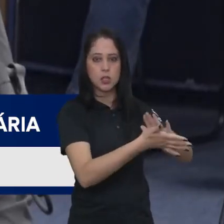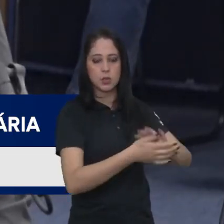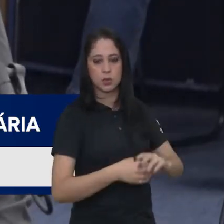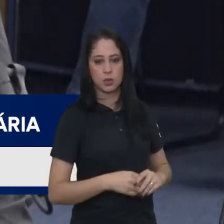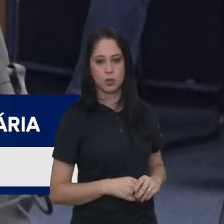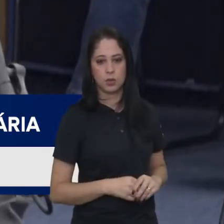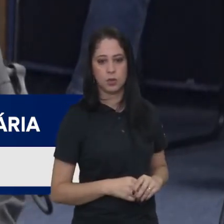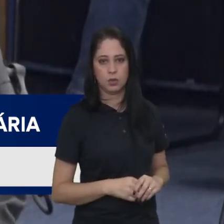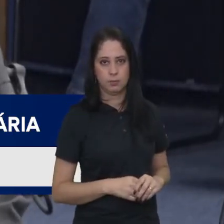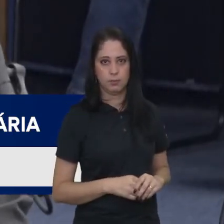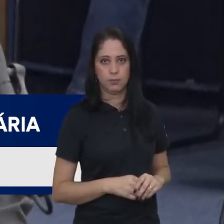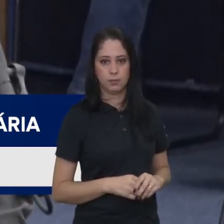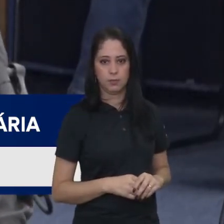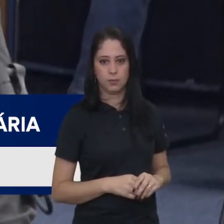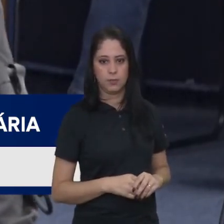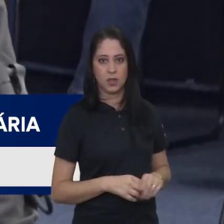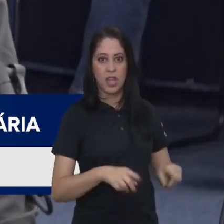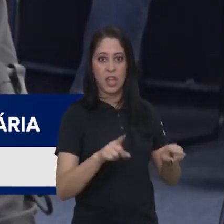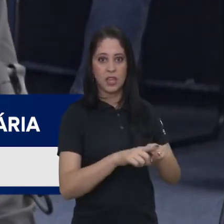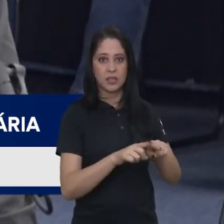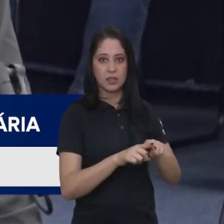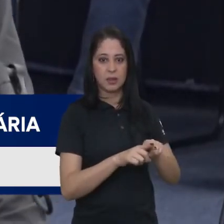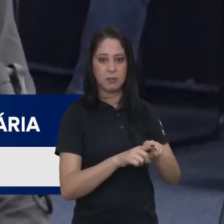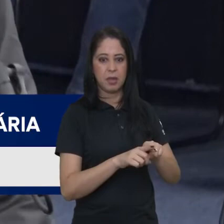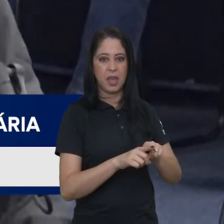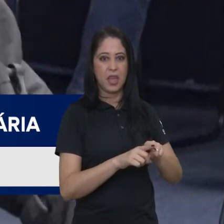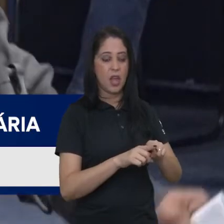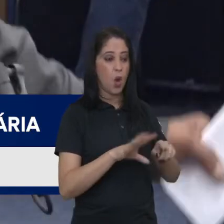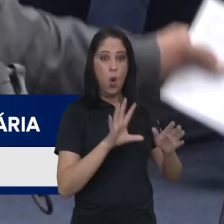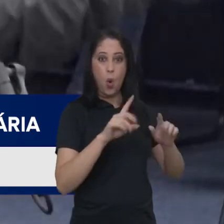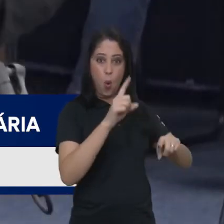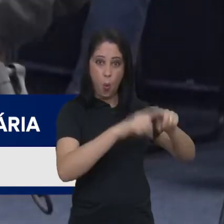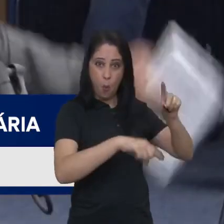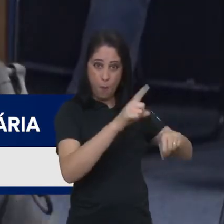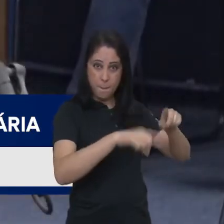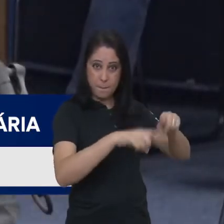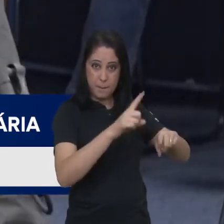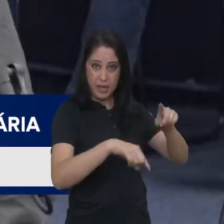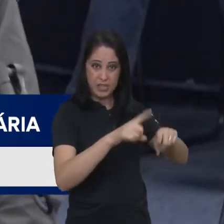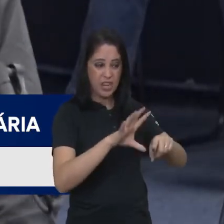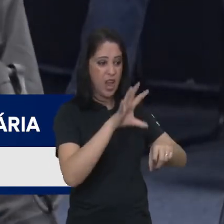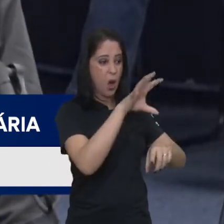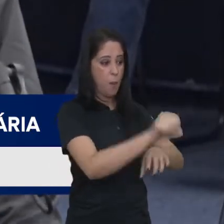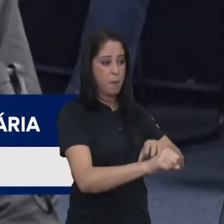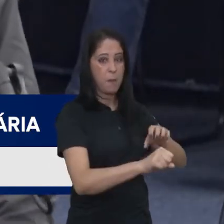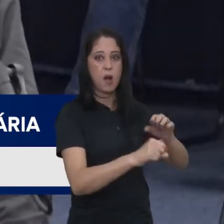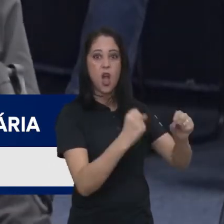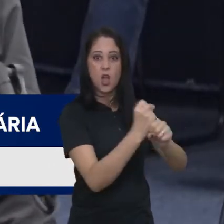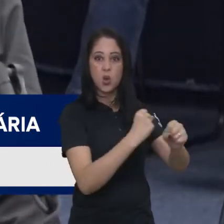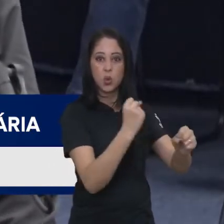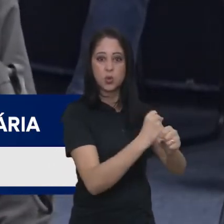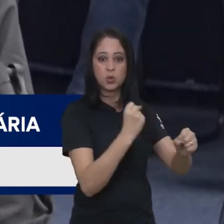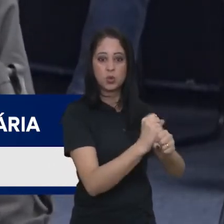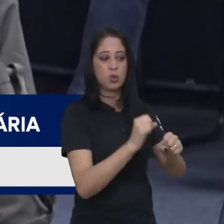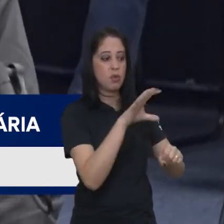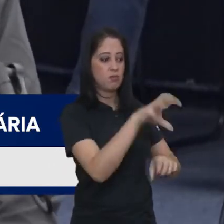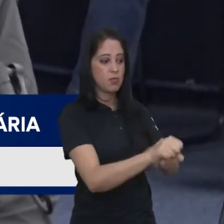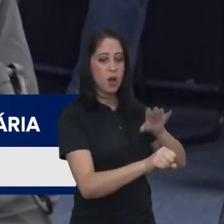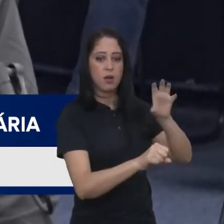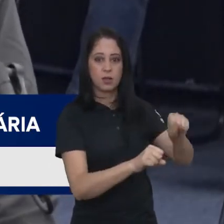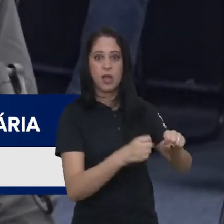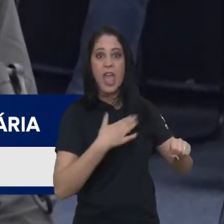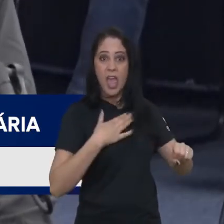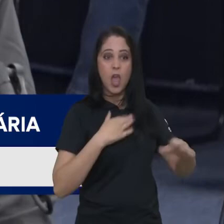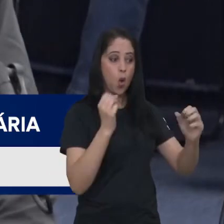tudo e aprenderam a outra parte do material a qual a minha filha, estou construindo um imóvel